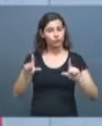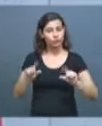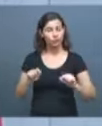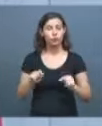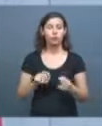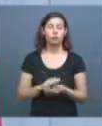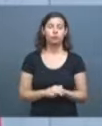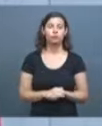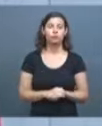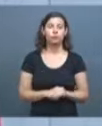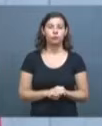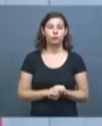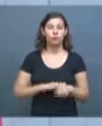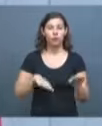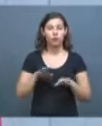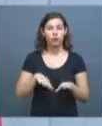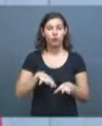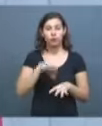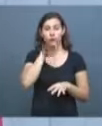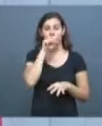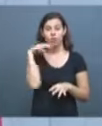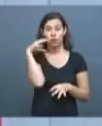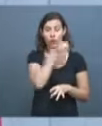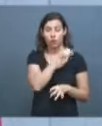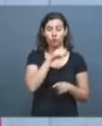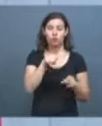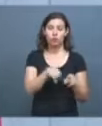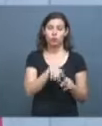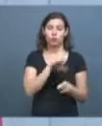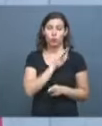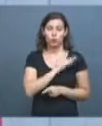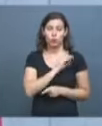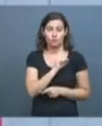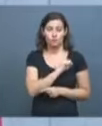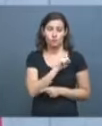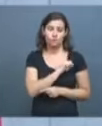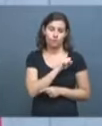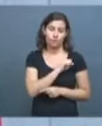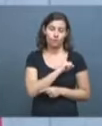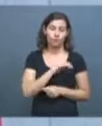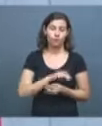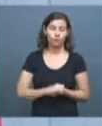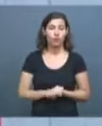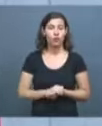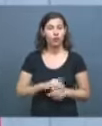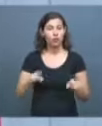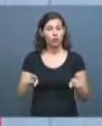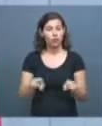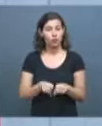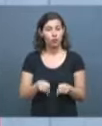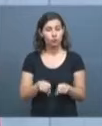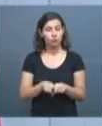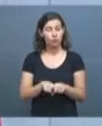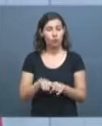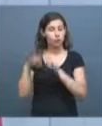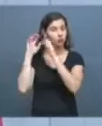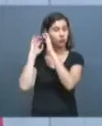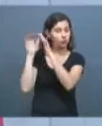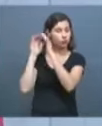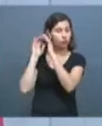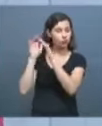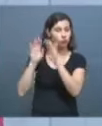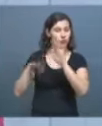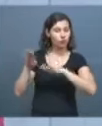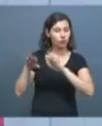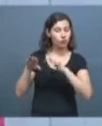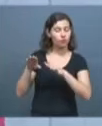respiração acelerada, um ataque cardíaco. É as situações de luta e fuga, as reações de luta e fuga que o próprio cérebro dispara no organismo. Então,